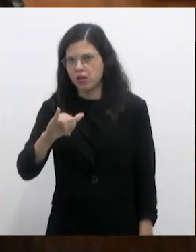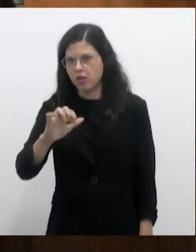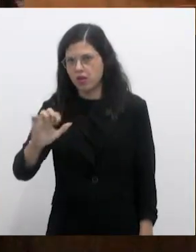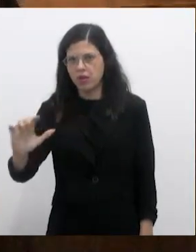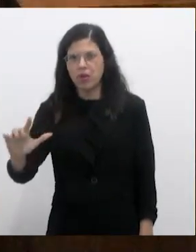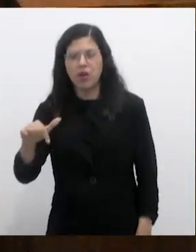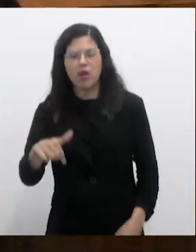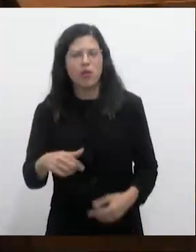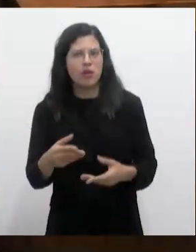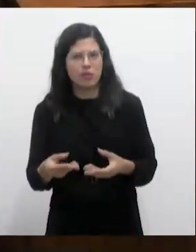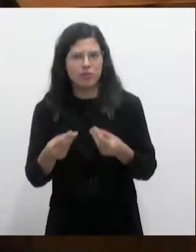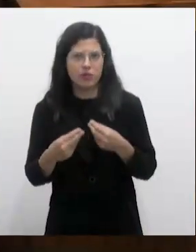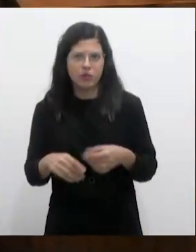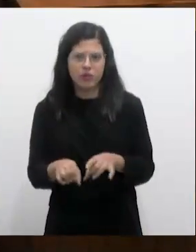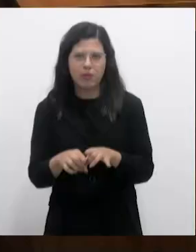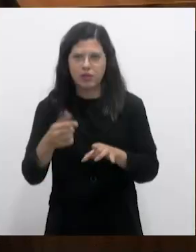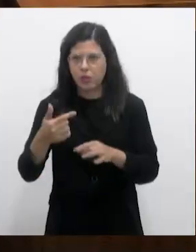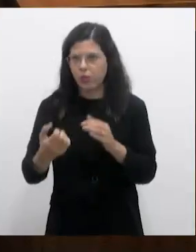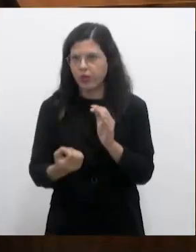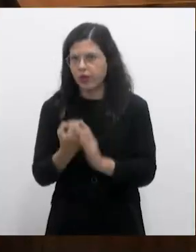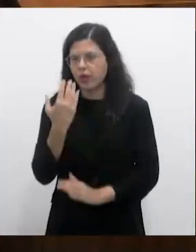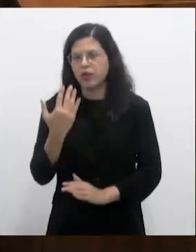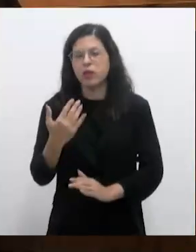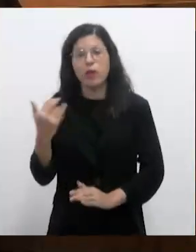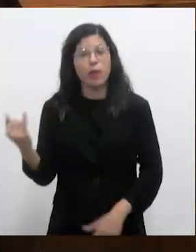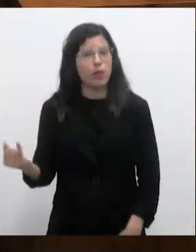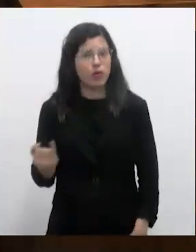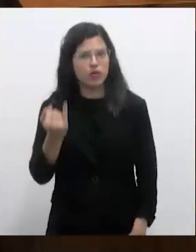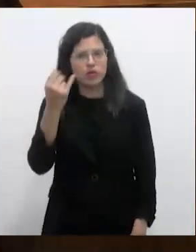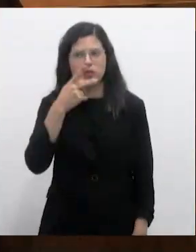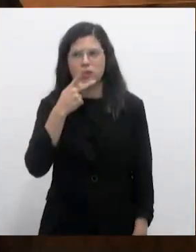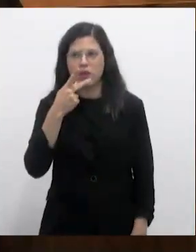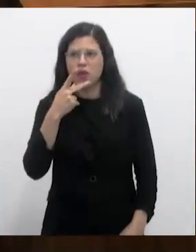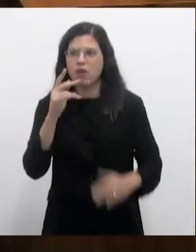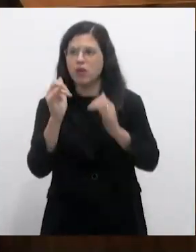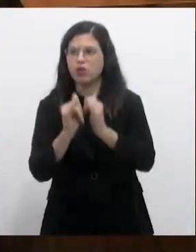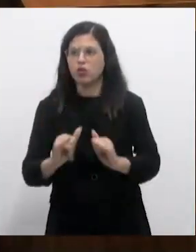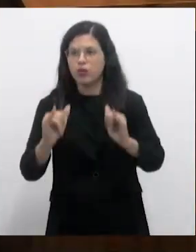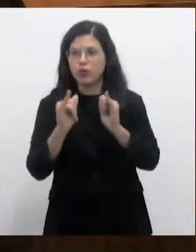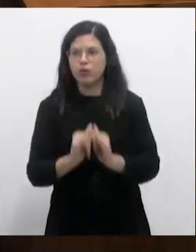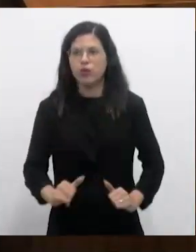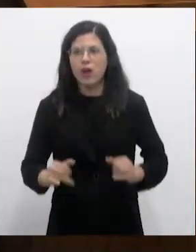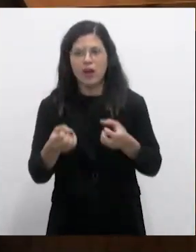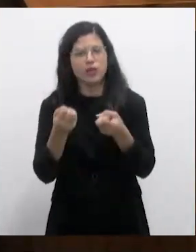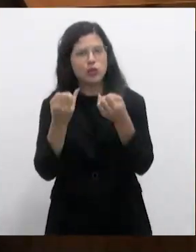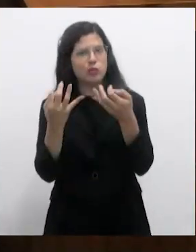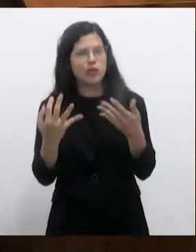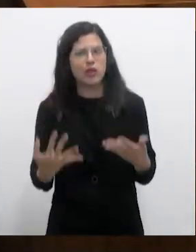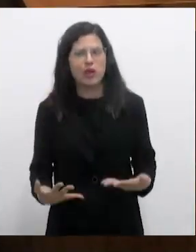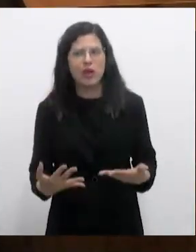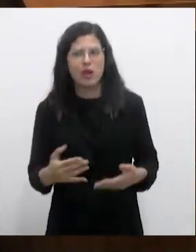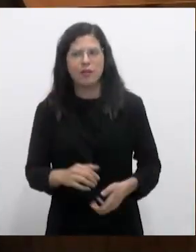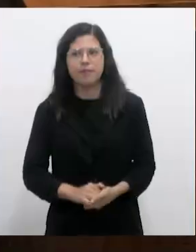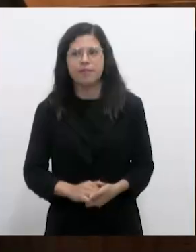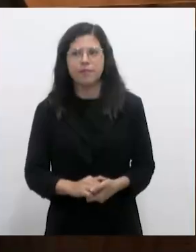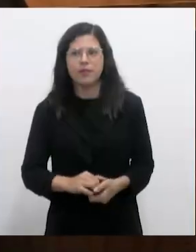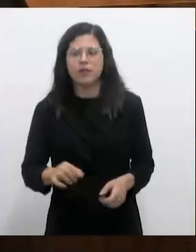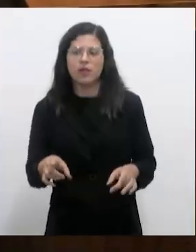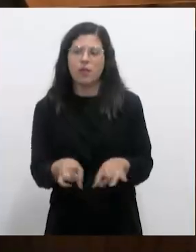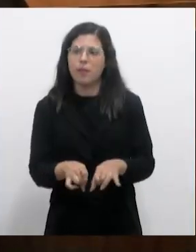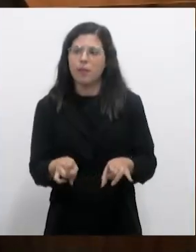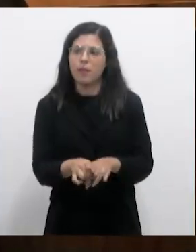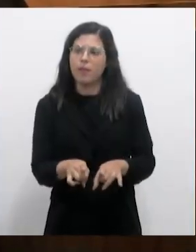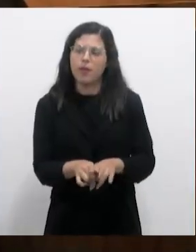suma importância nós estarmos aí falando, divulgando, explicando e